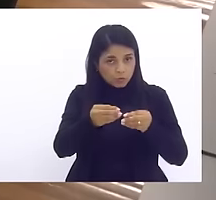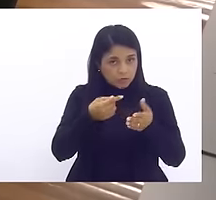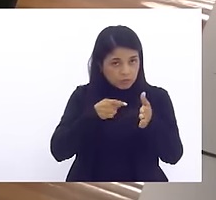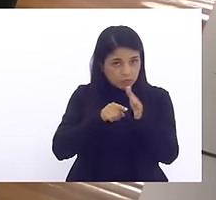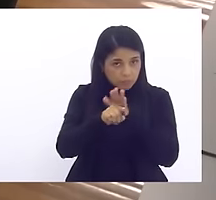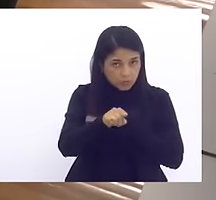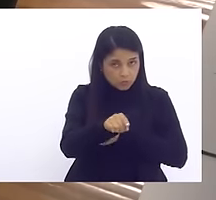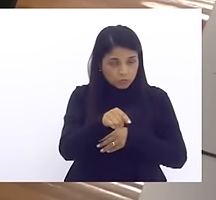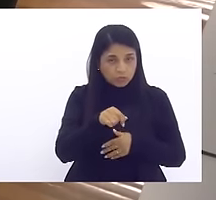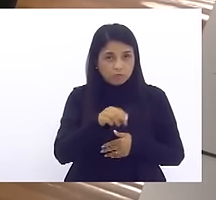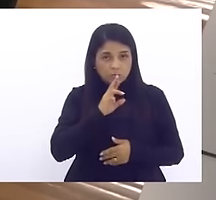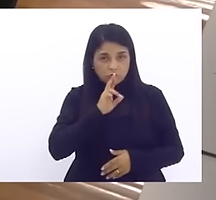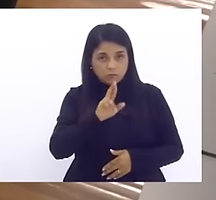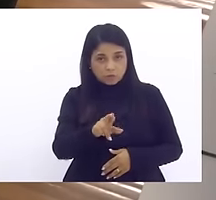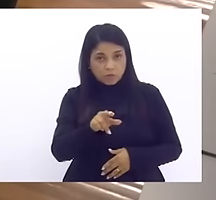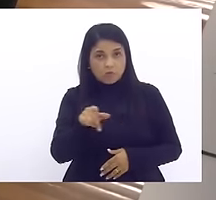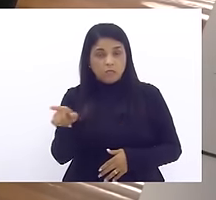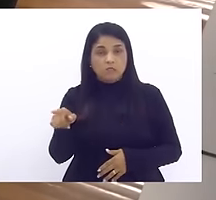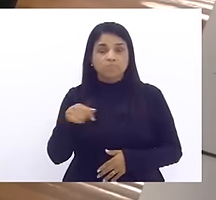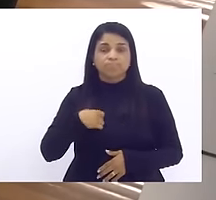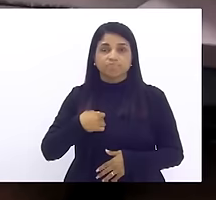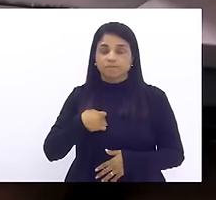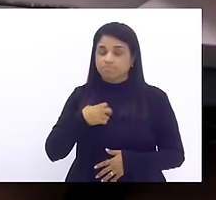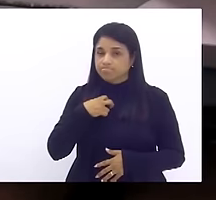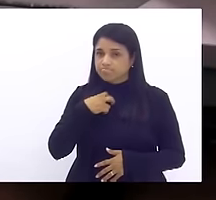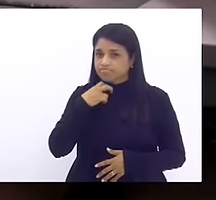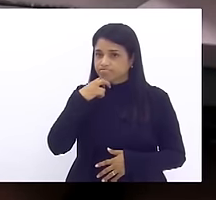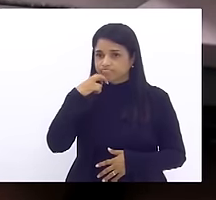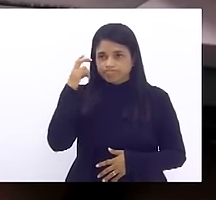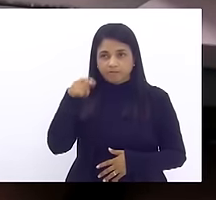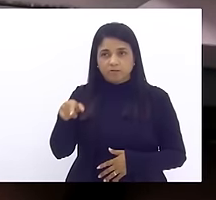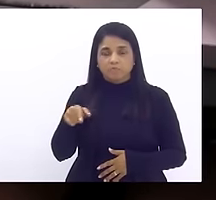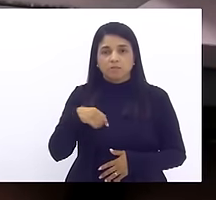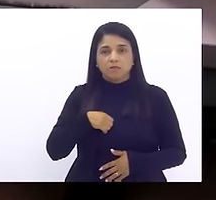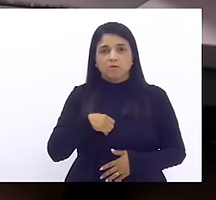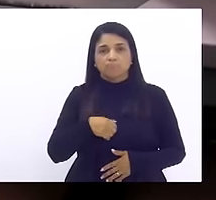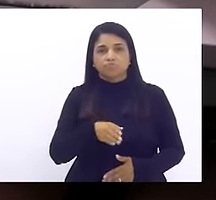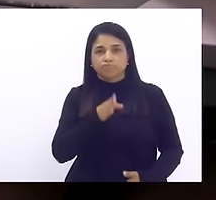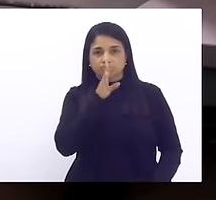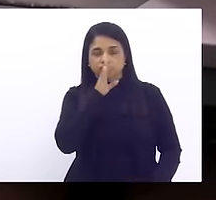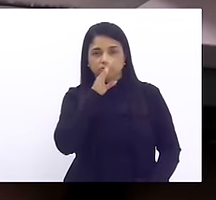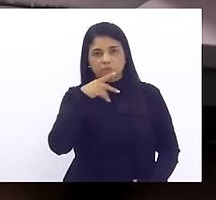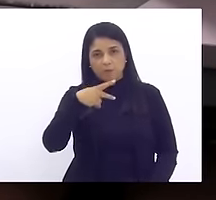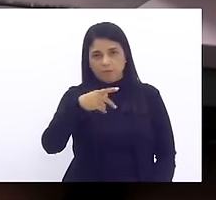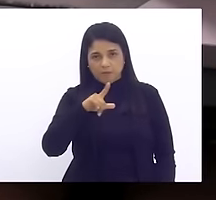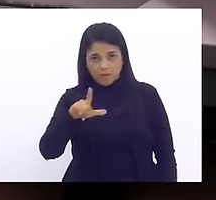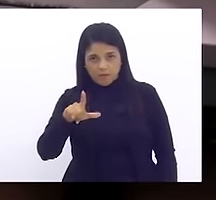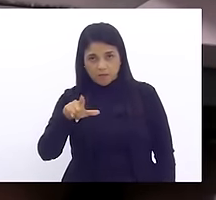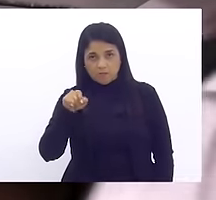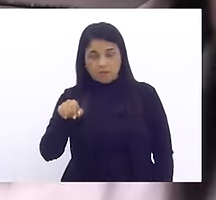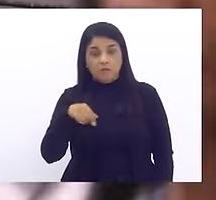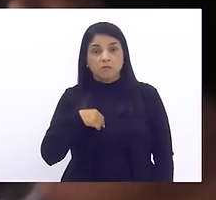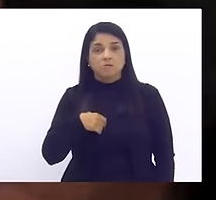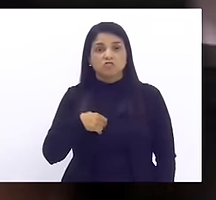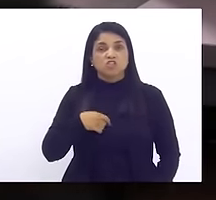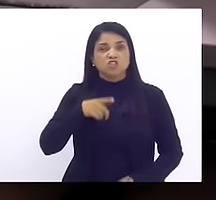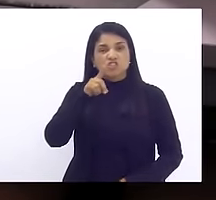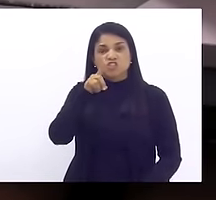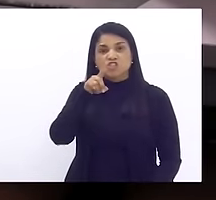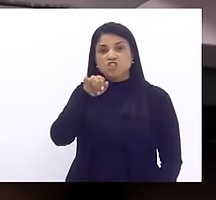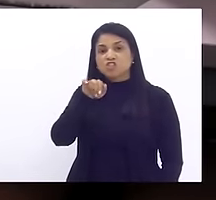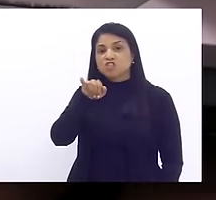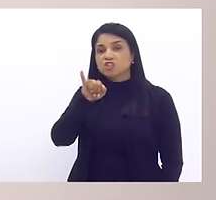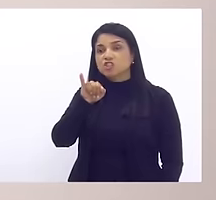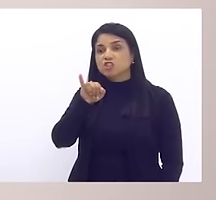e se indignou com o silêncio da pl Então eu acho que no mínimo no mínimo devia ser Digno no mínimo